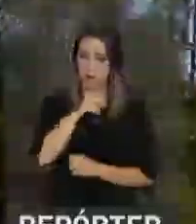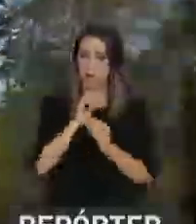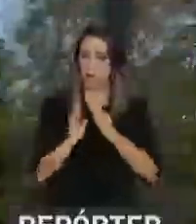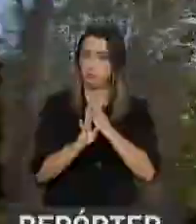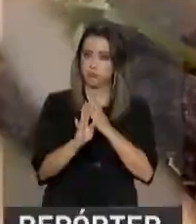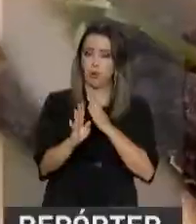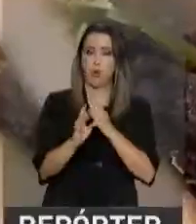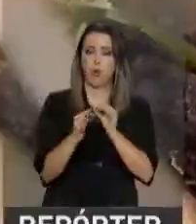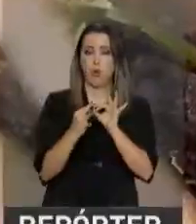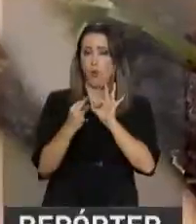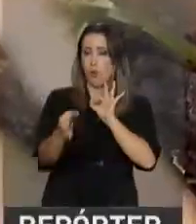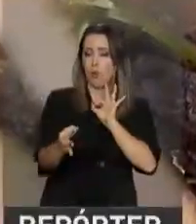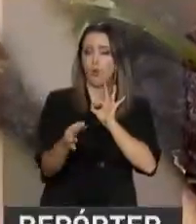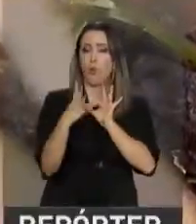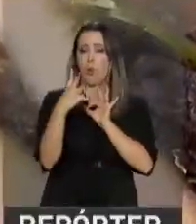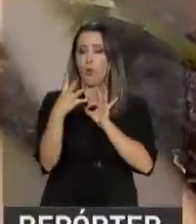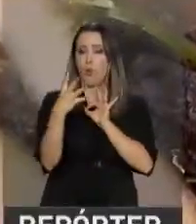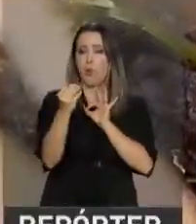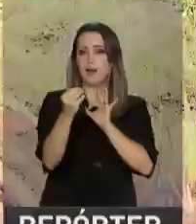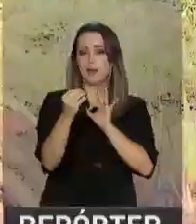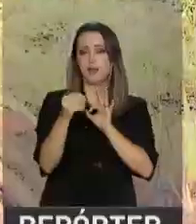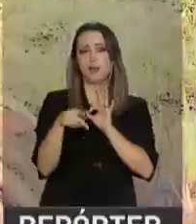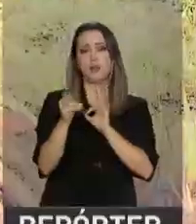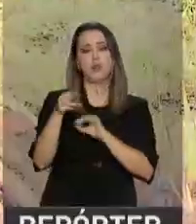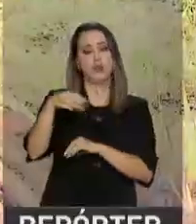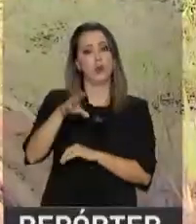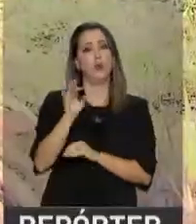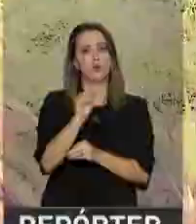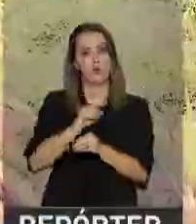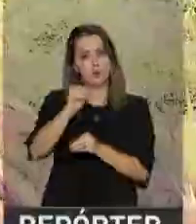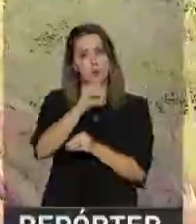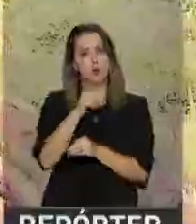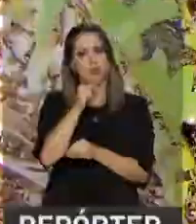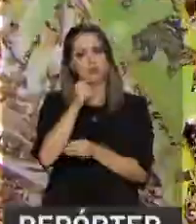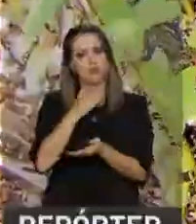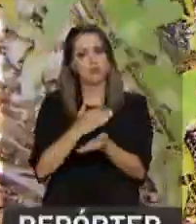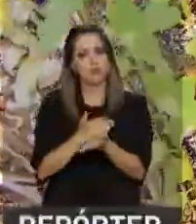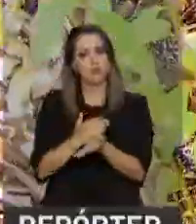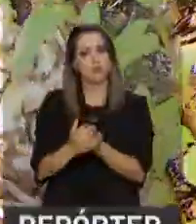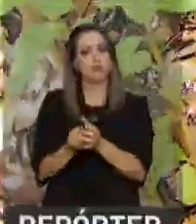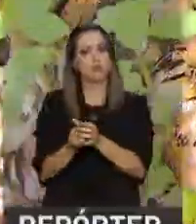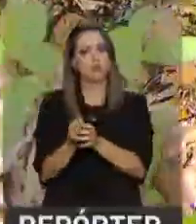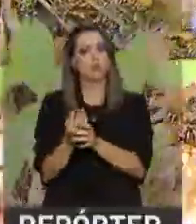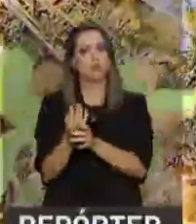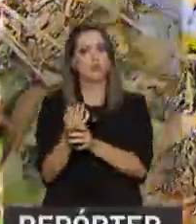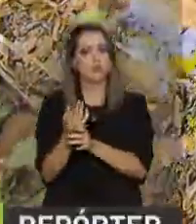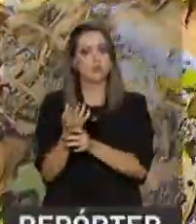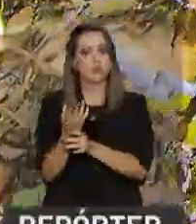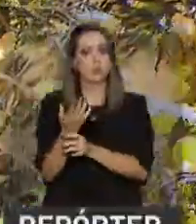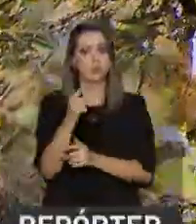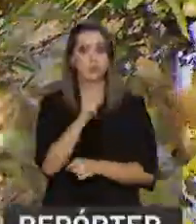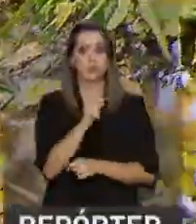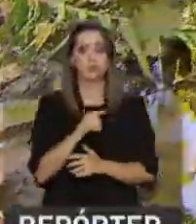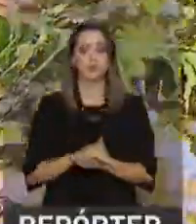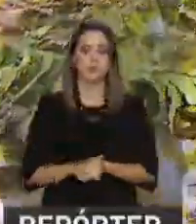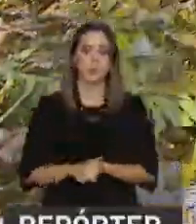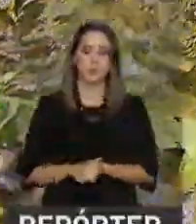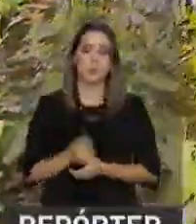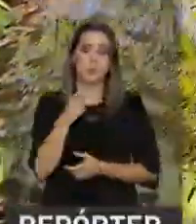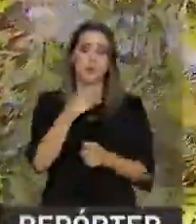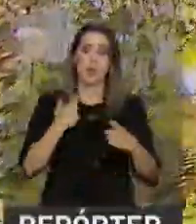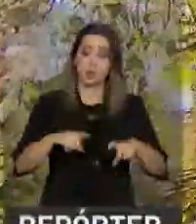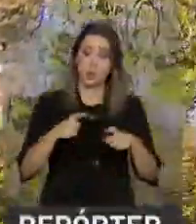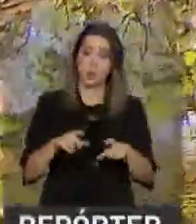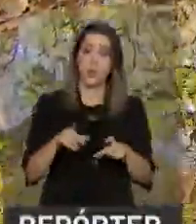brasília a conservação das minas d'água já faz parte da rotina essa nascente foi adotada por moradores do núcleo